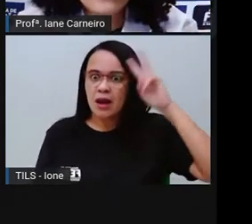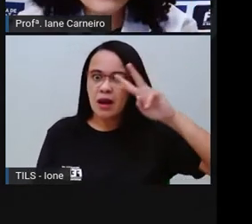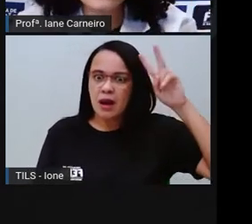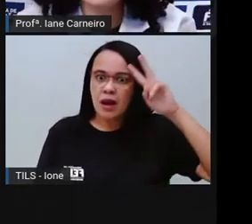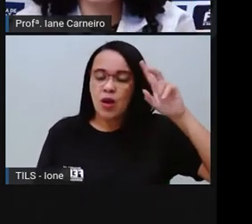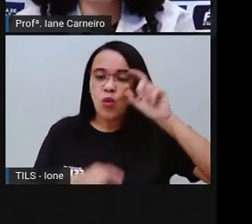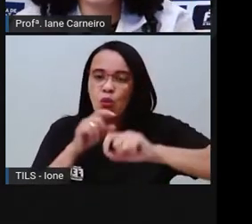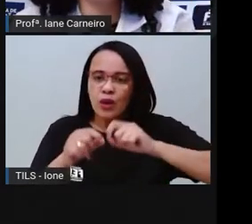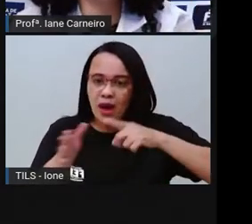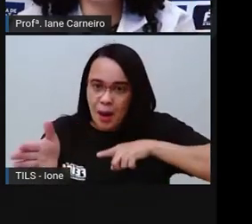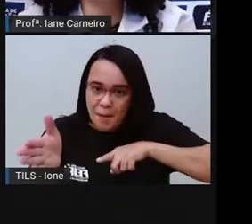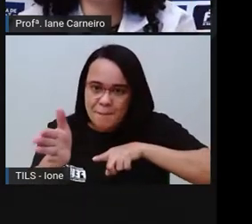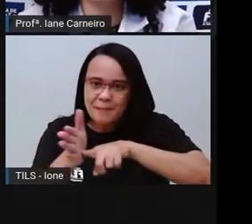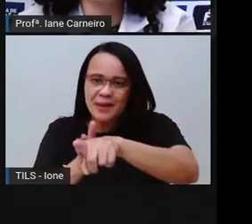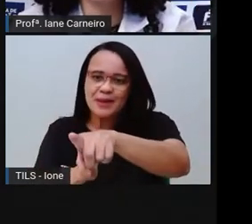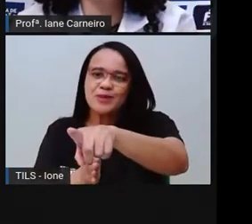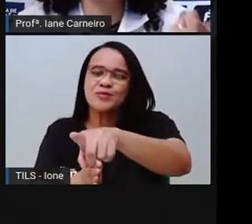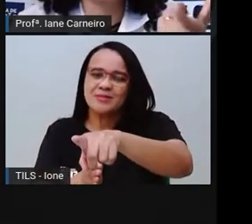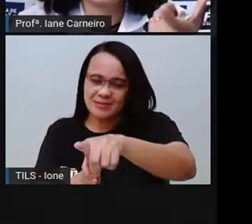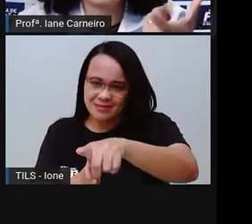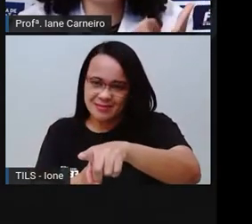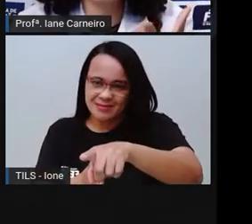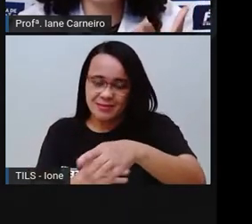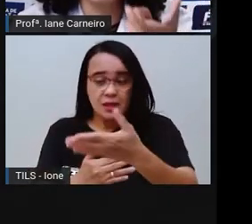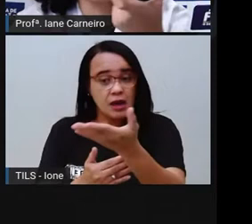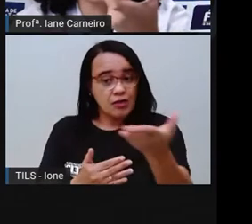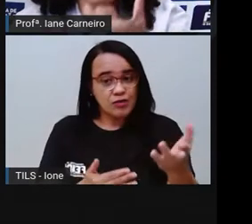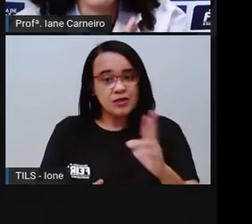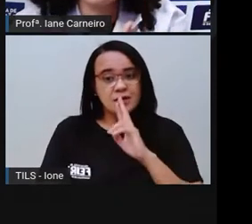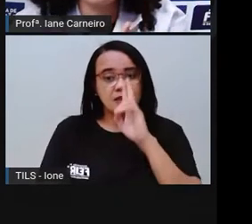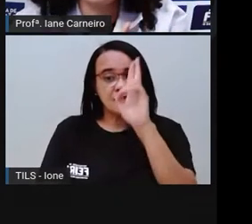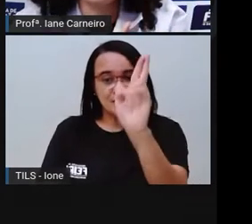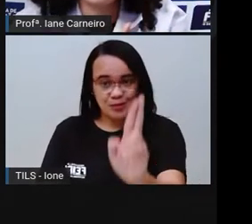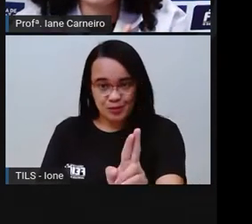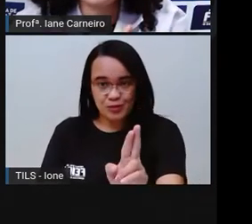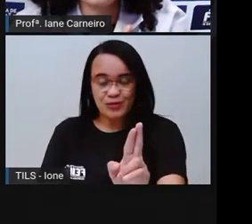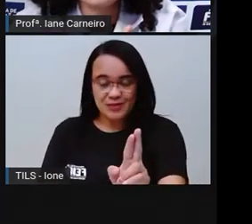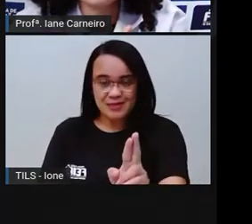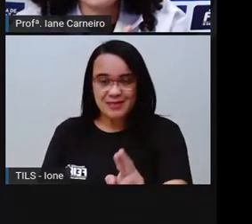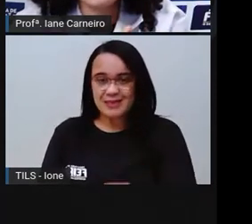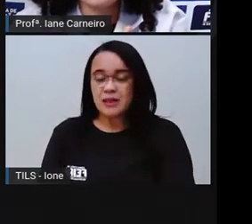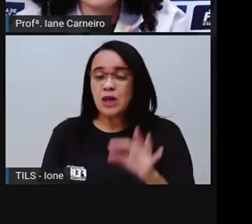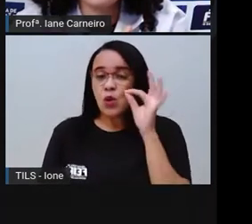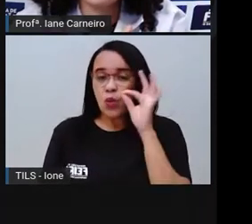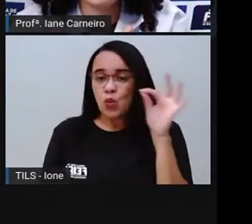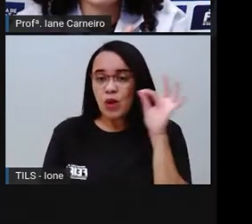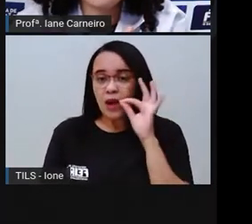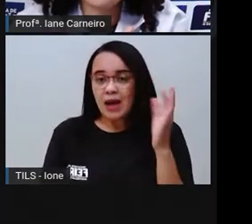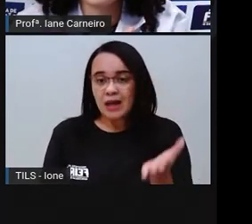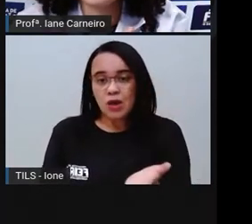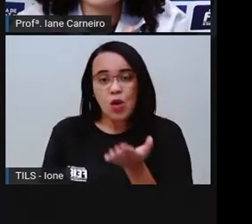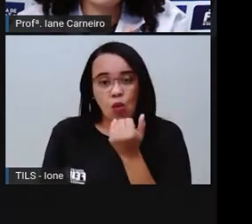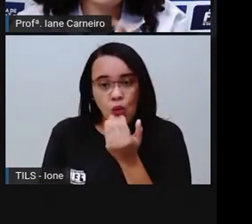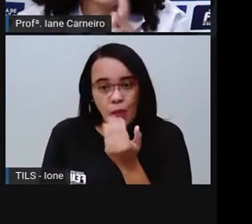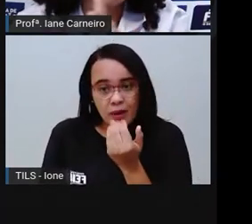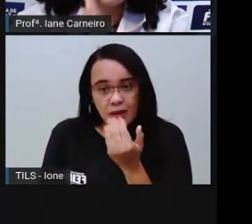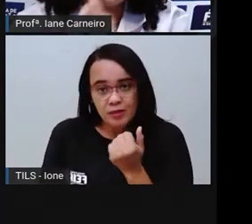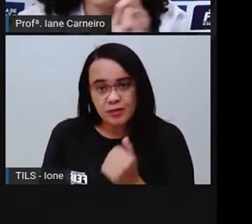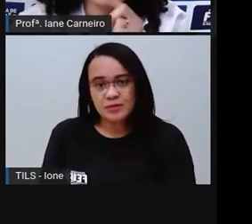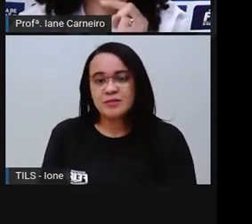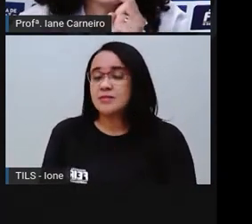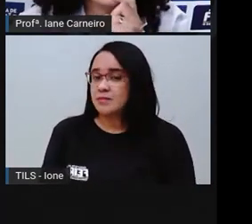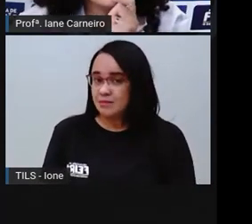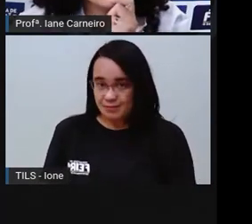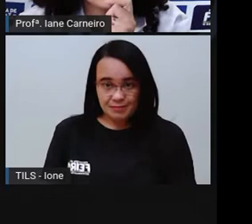pergunta e aí vocês respondem ó gato o meu nesse finalzinho aqui ó tem interrogação